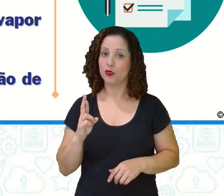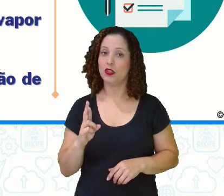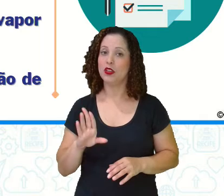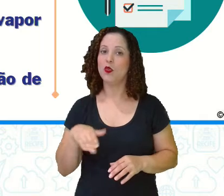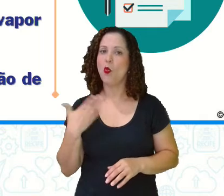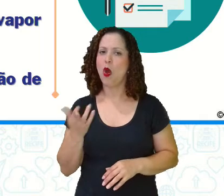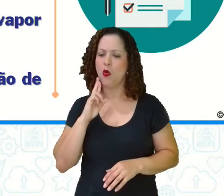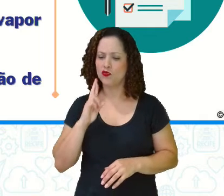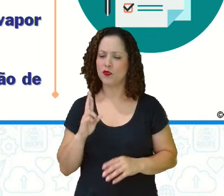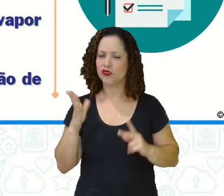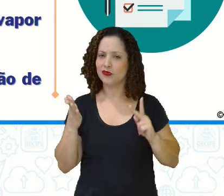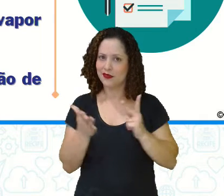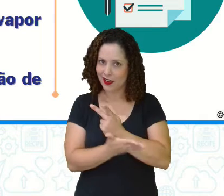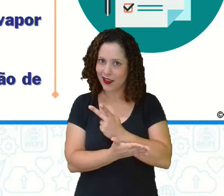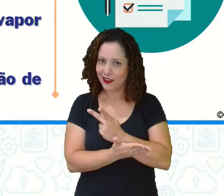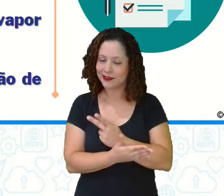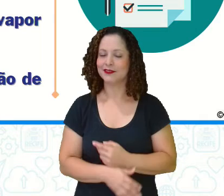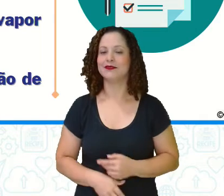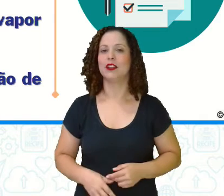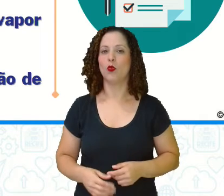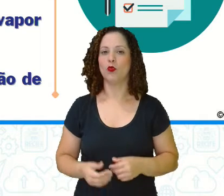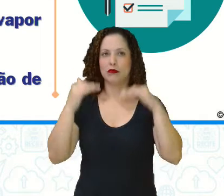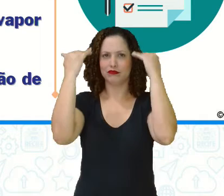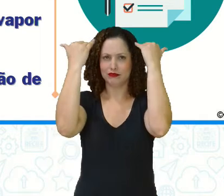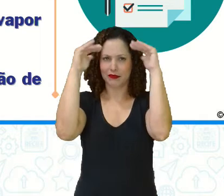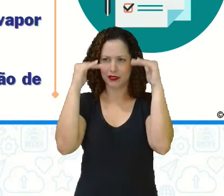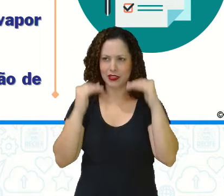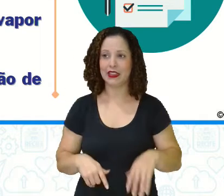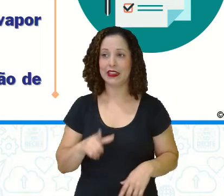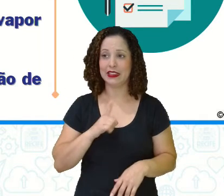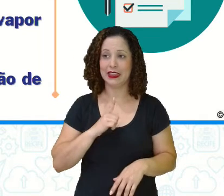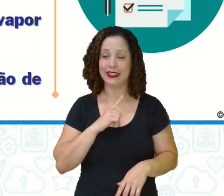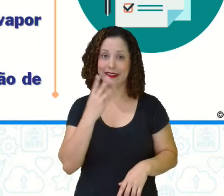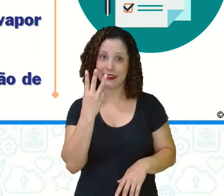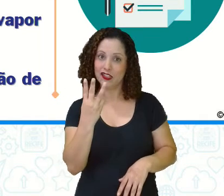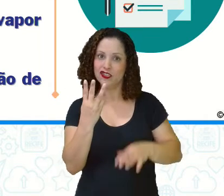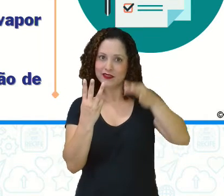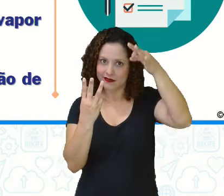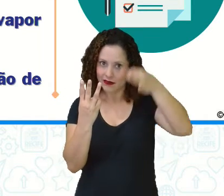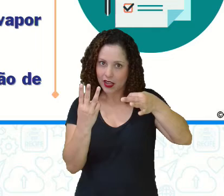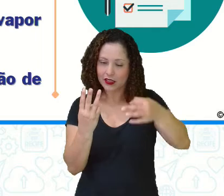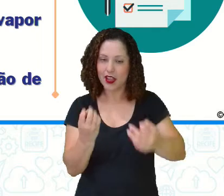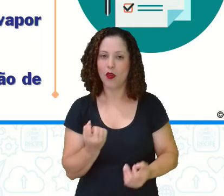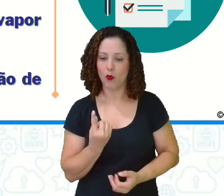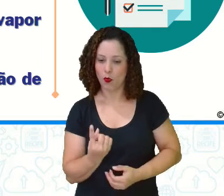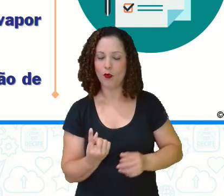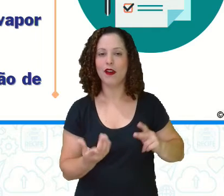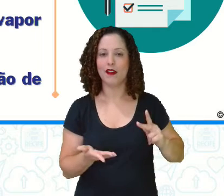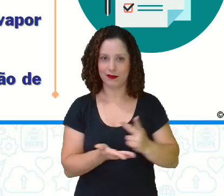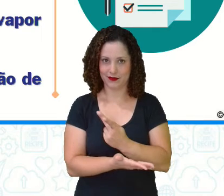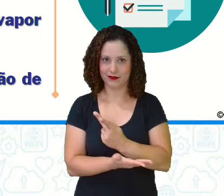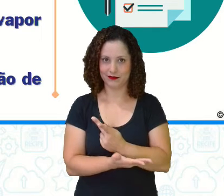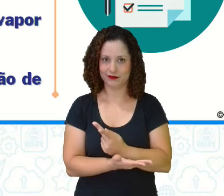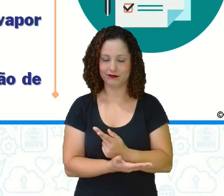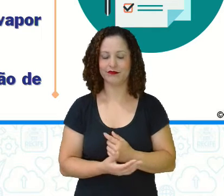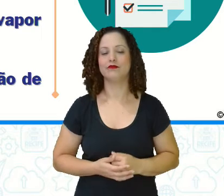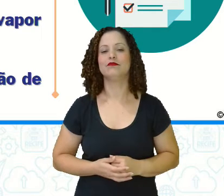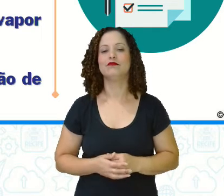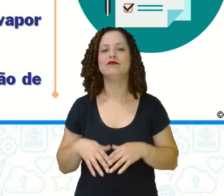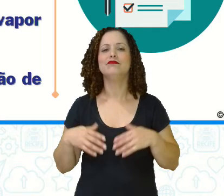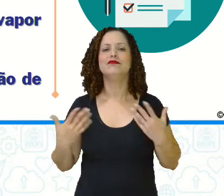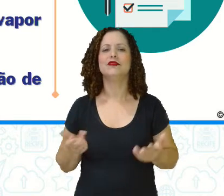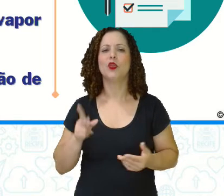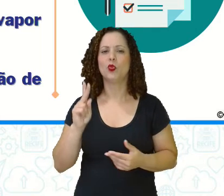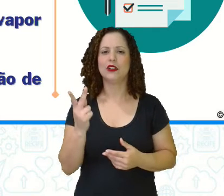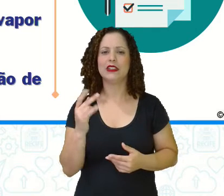errada. Então, significa dizer que está tudo certo, só tem uma errada. Então, tem 3 certas. Sobre